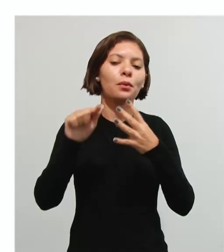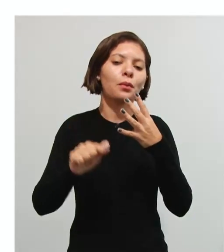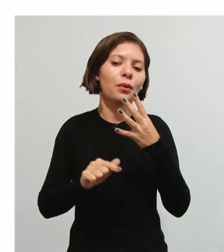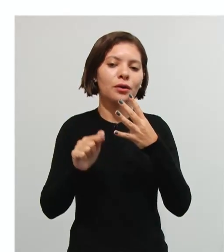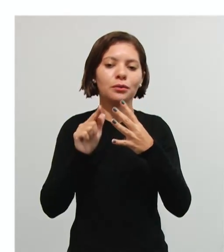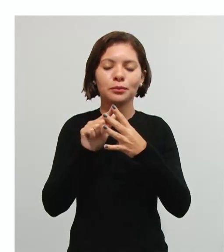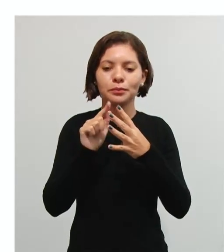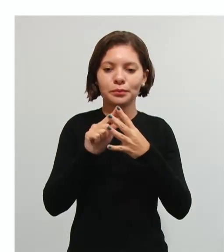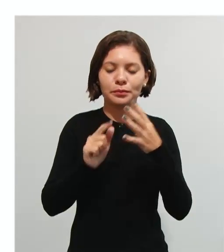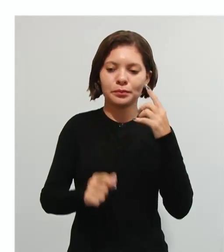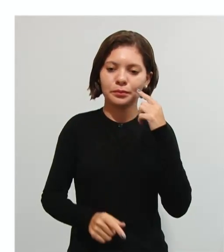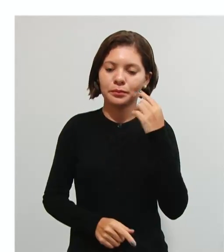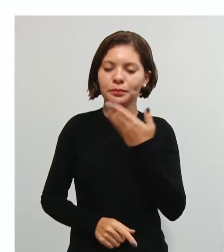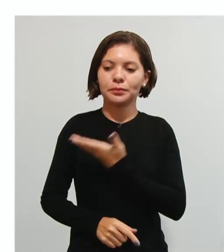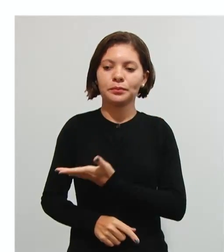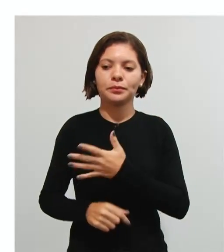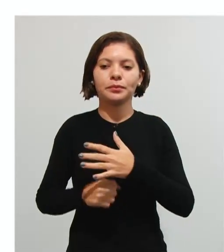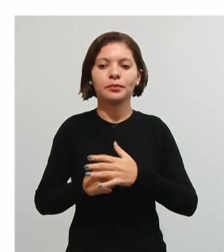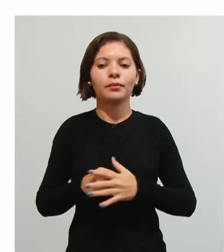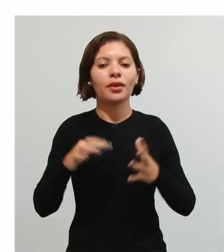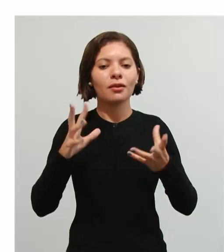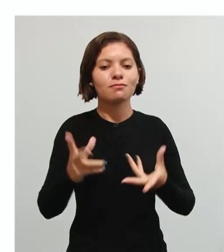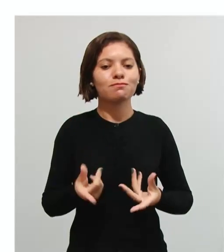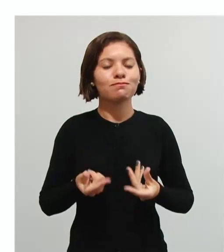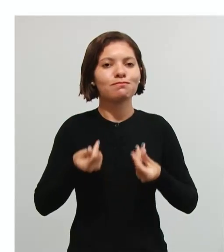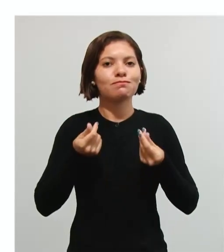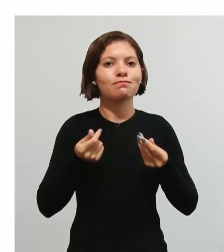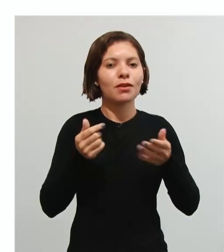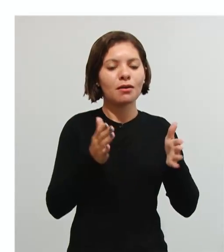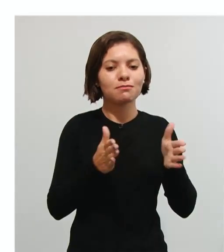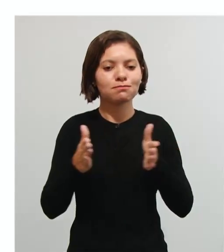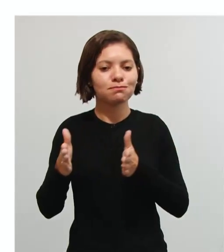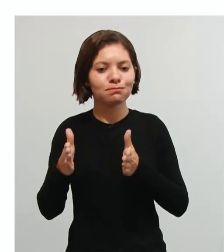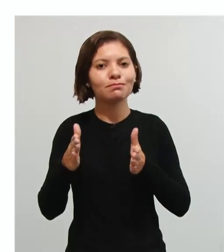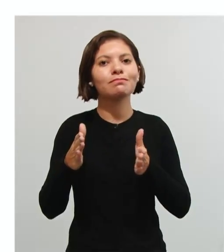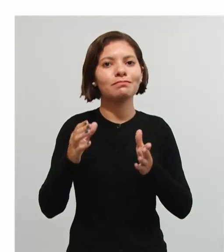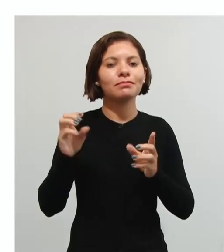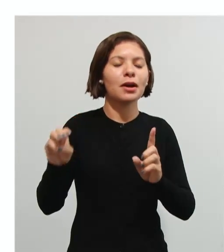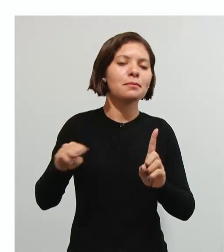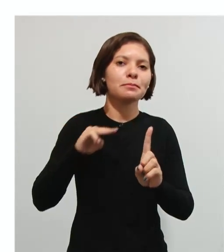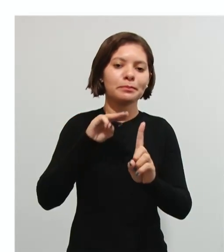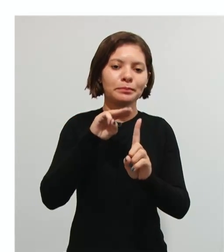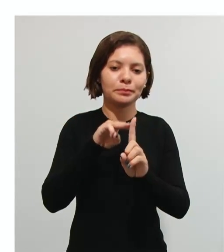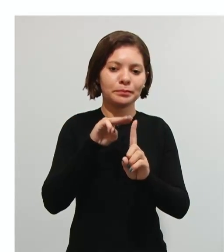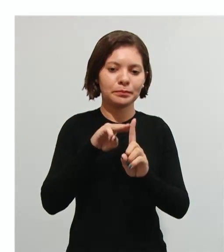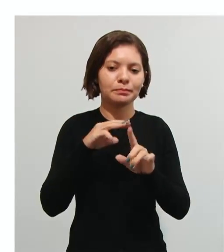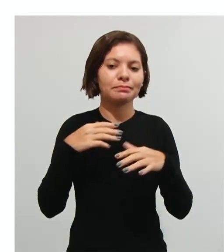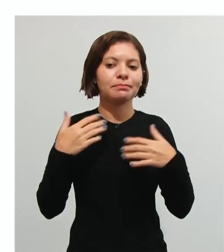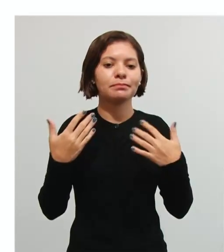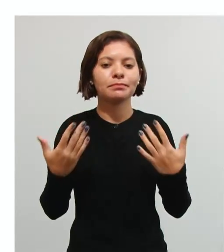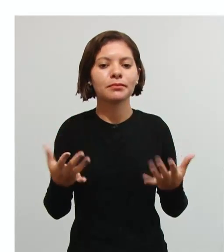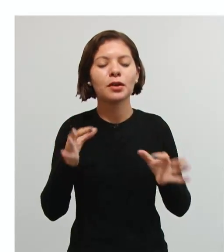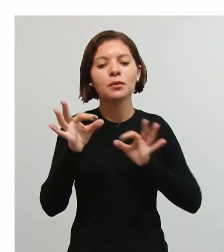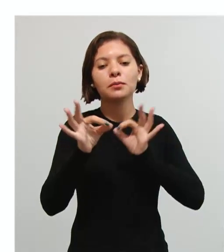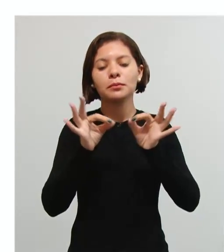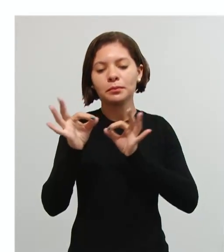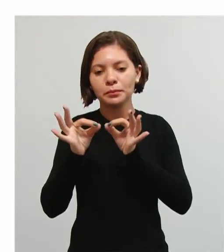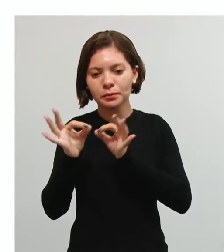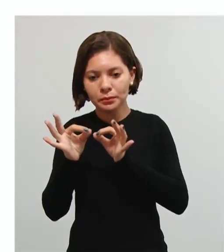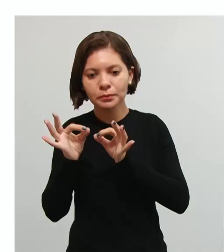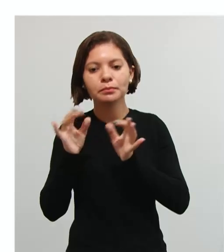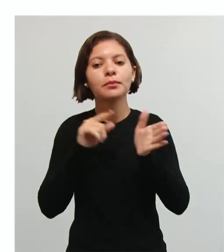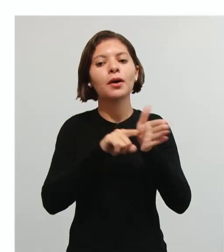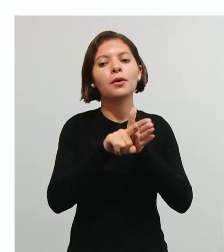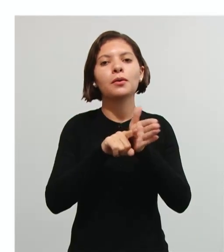elementos: processo, eficiência, prazos e metas. Assim, nessa concepção, o planejamento de